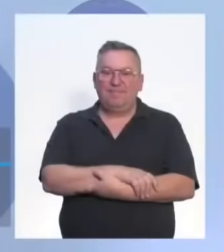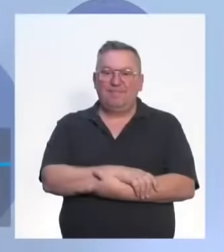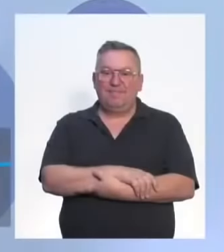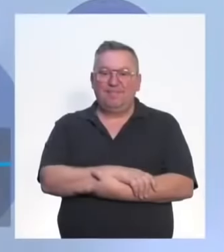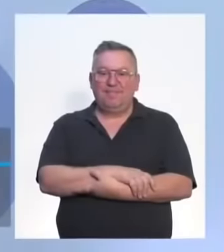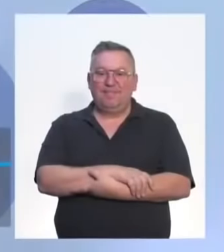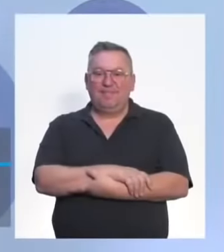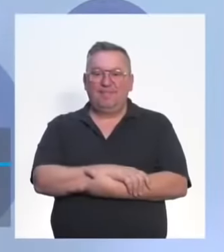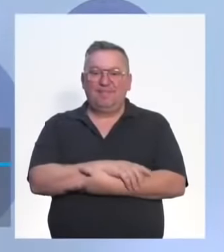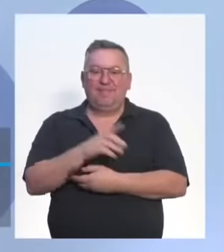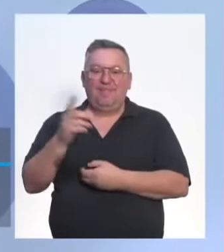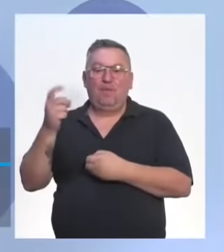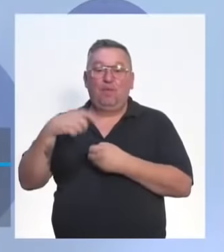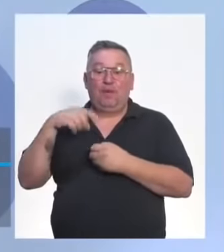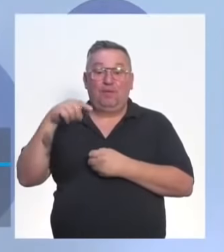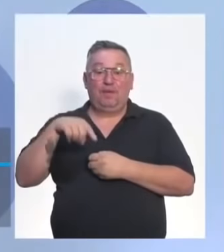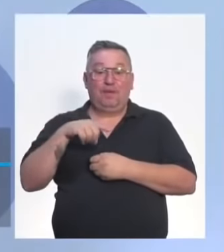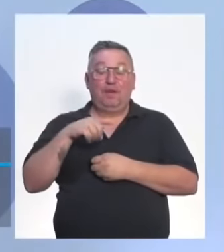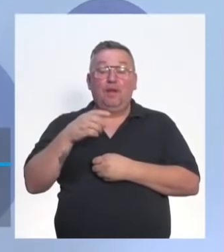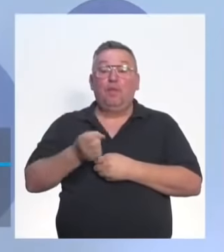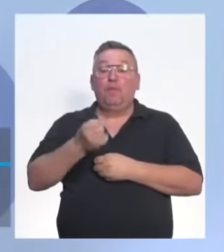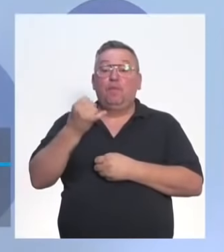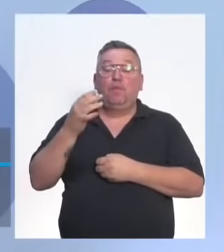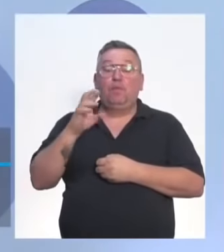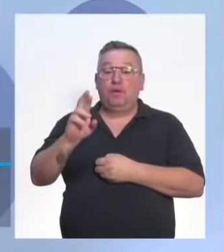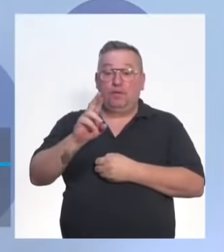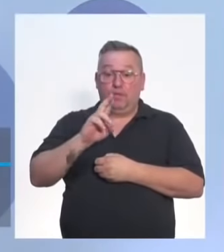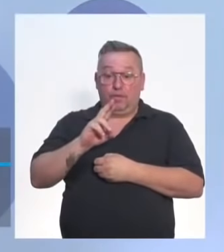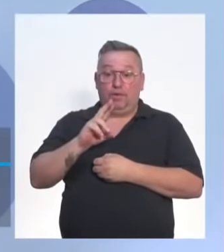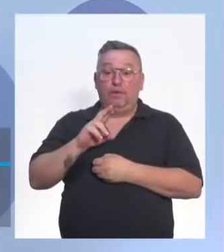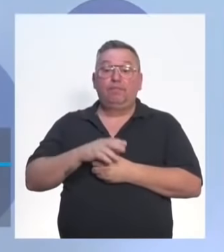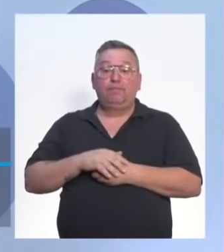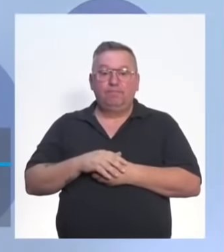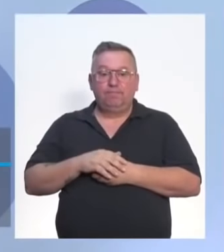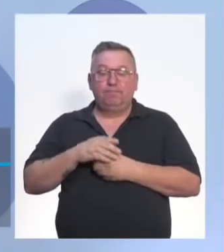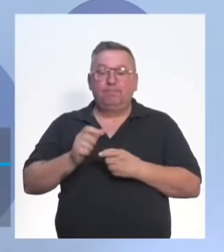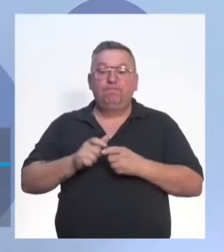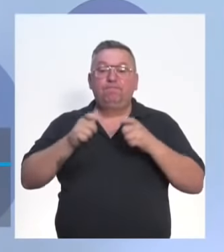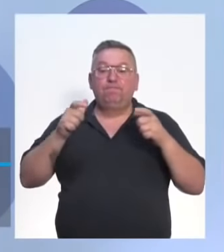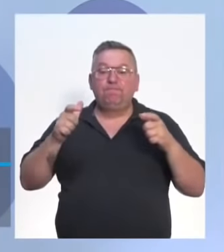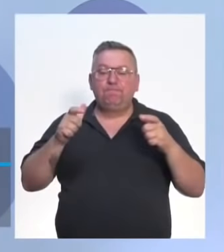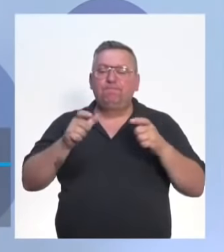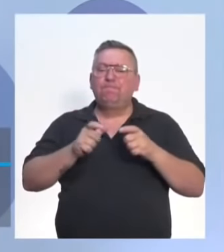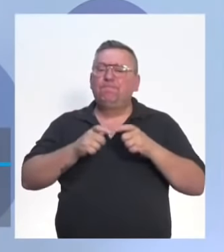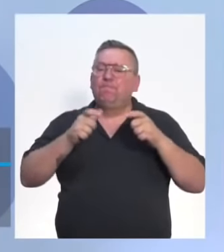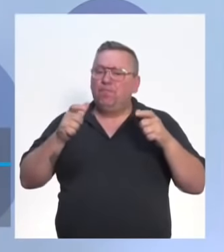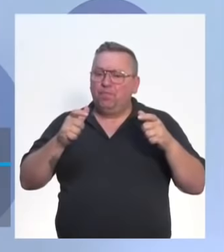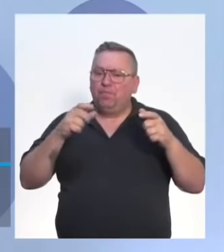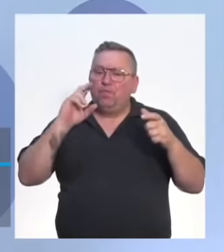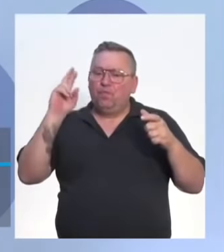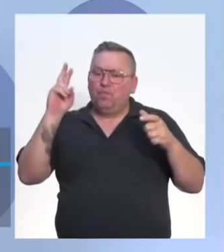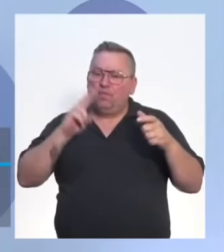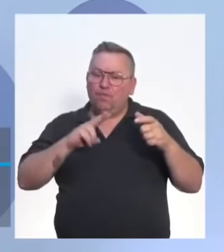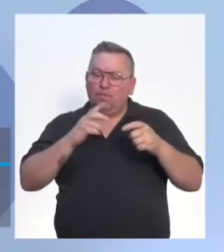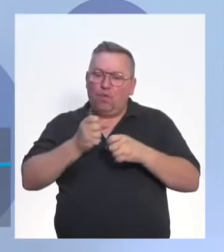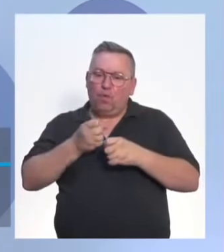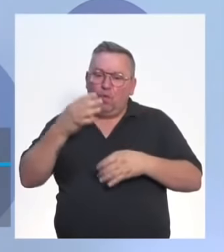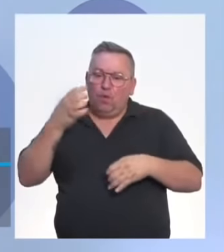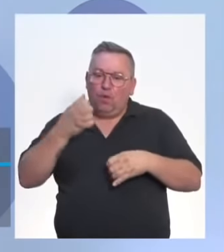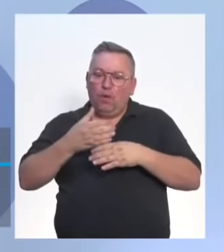Retornamos aqui. Olha, Osmar, Legal. muitas respostas. A maioria que eu pude localizar